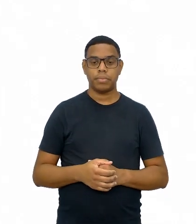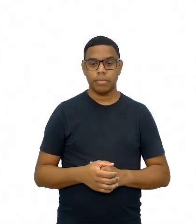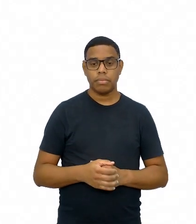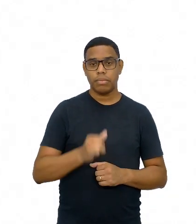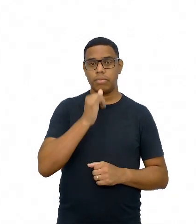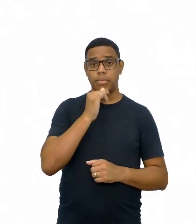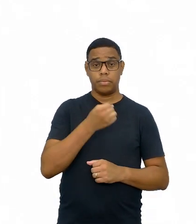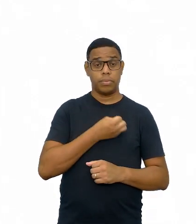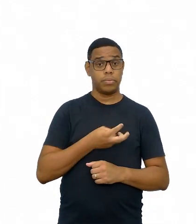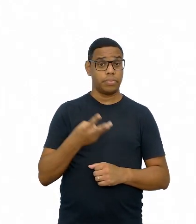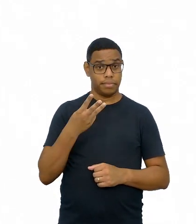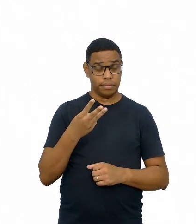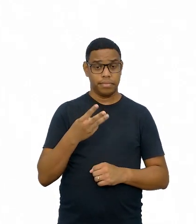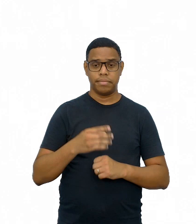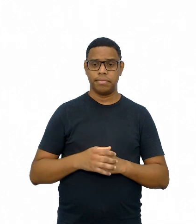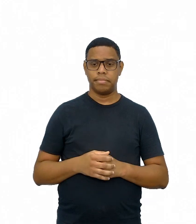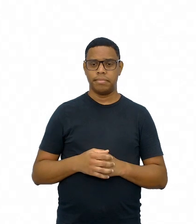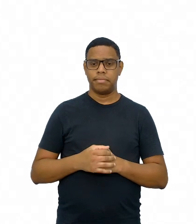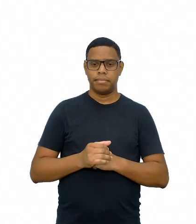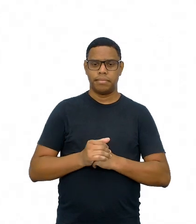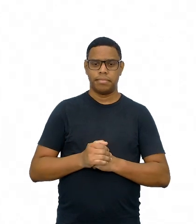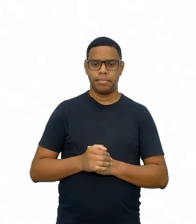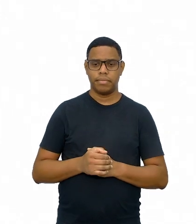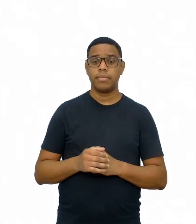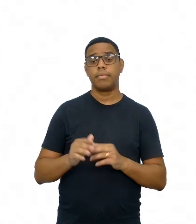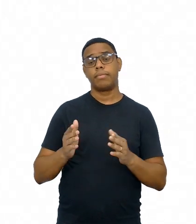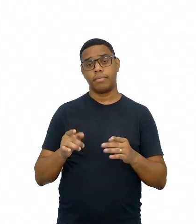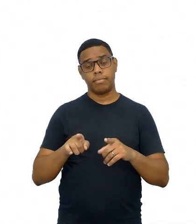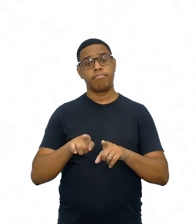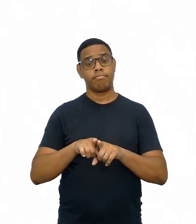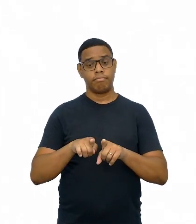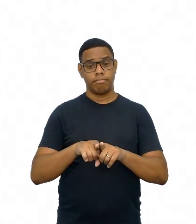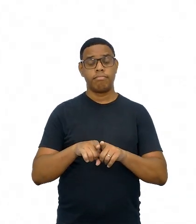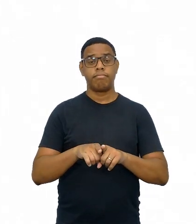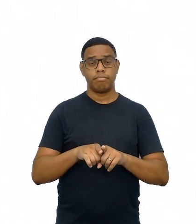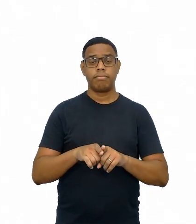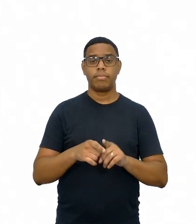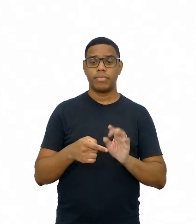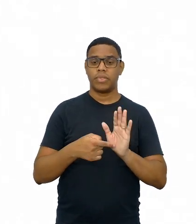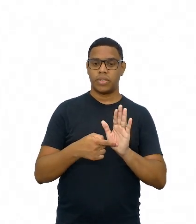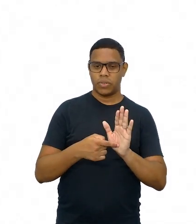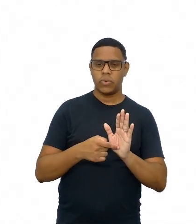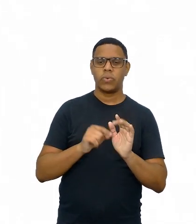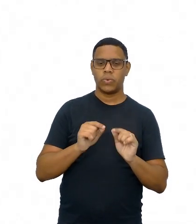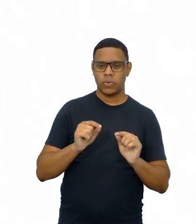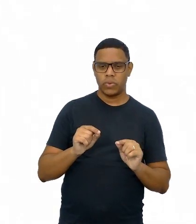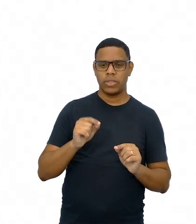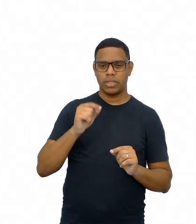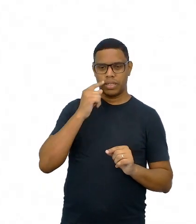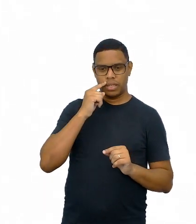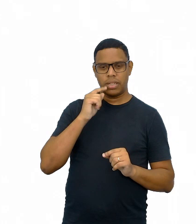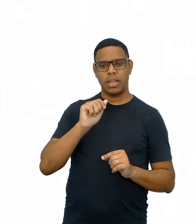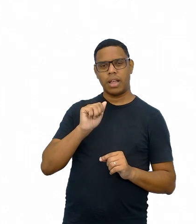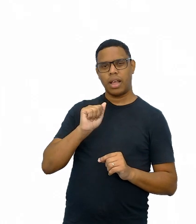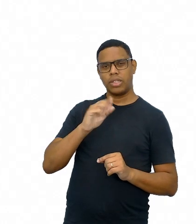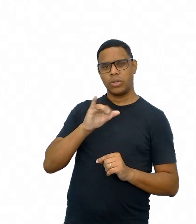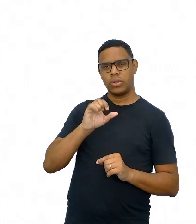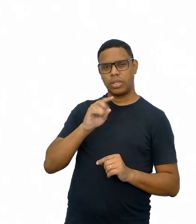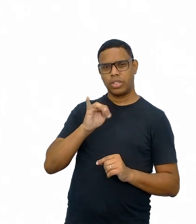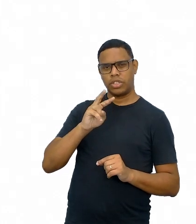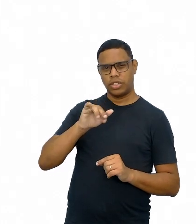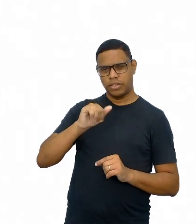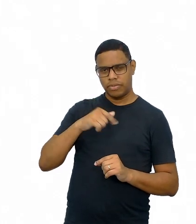exemplo 3. É um exemplo também que traz em evidência a propriedade associativa